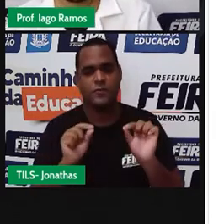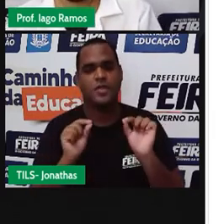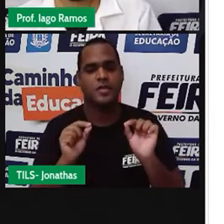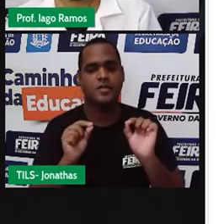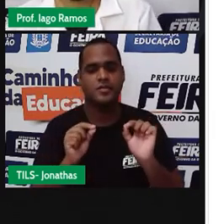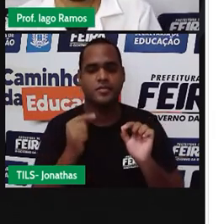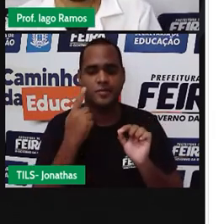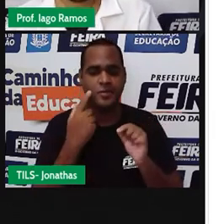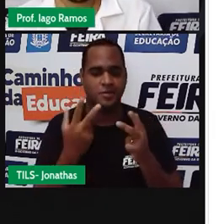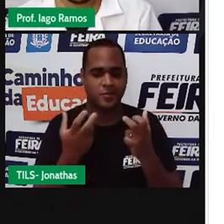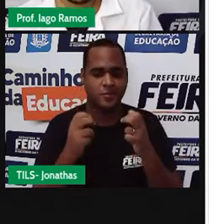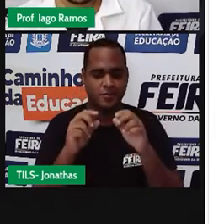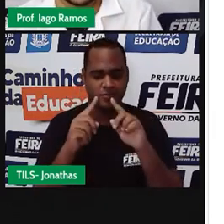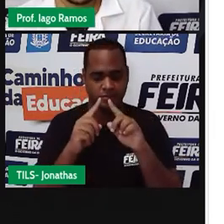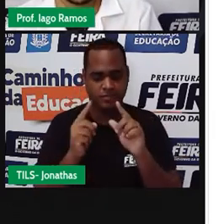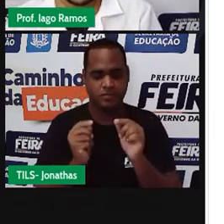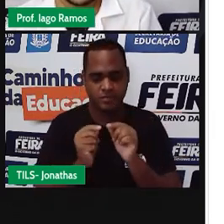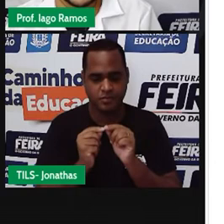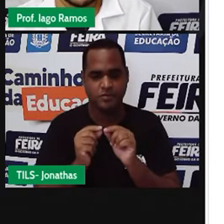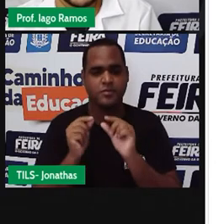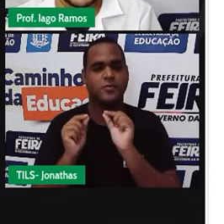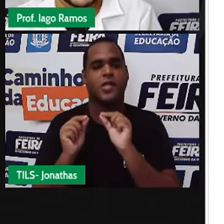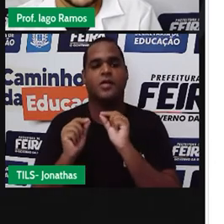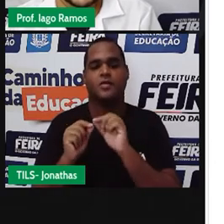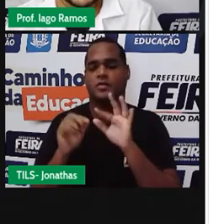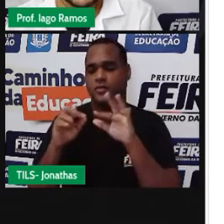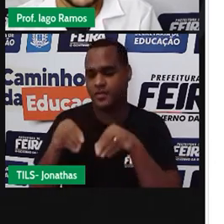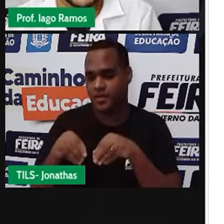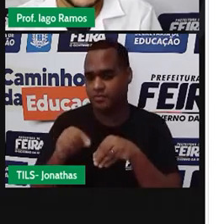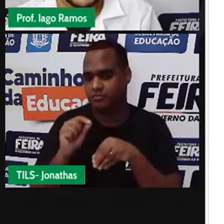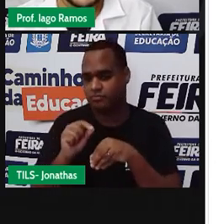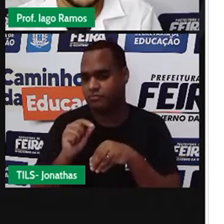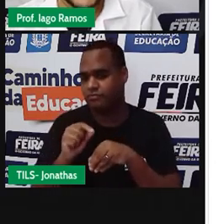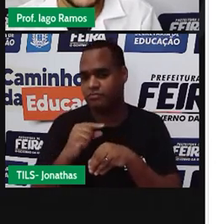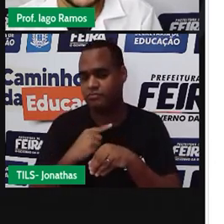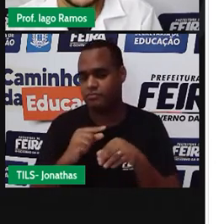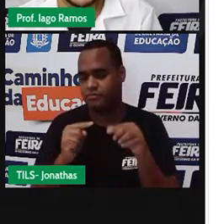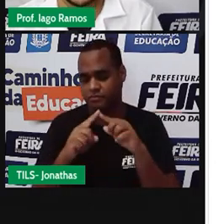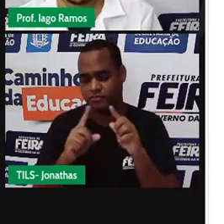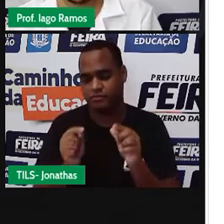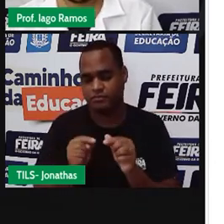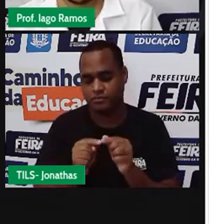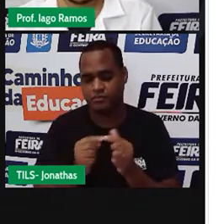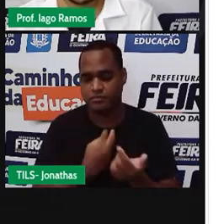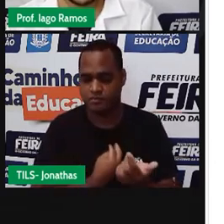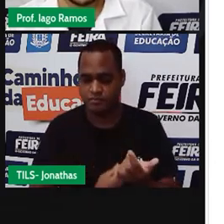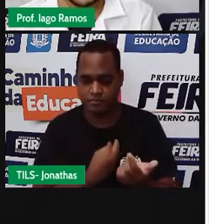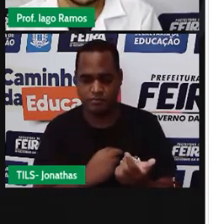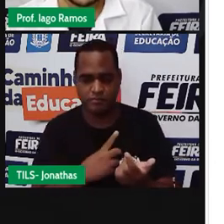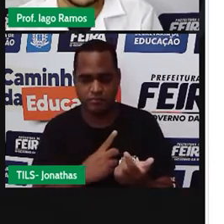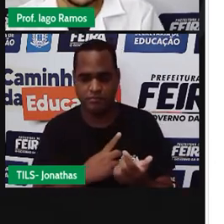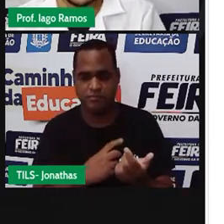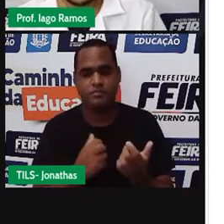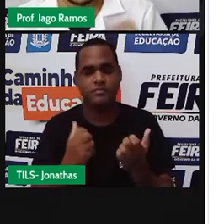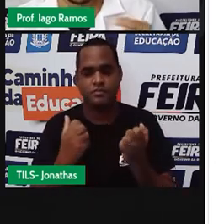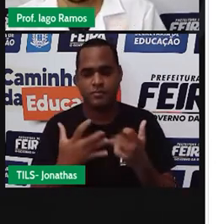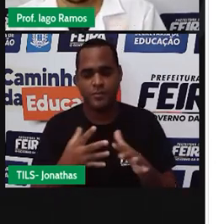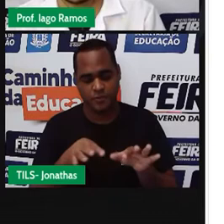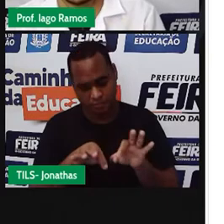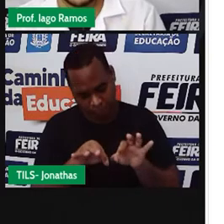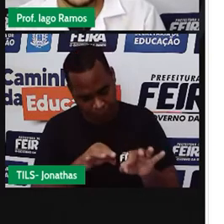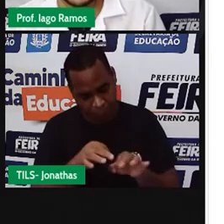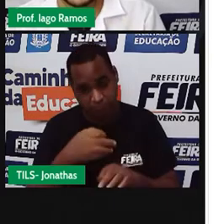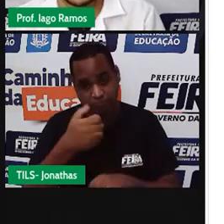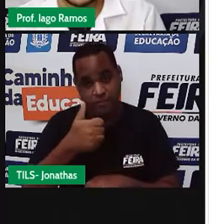é que tem parentes e ainda lá no final aqui ó no final tem parênteses é o que a gente vai resolver primeiro e